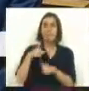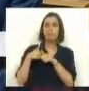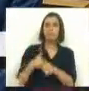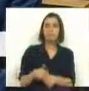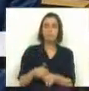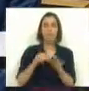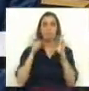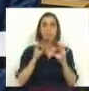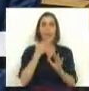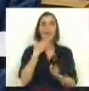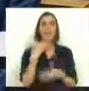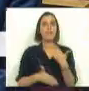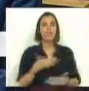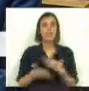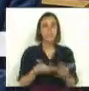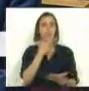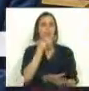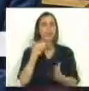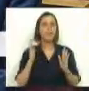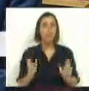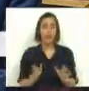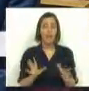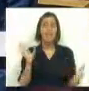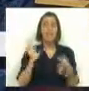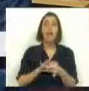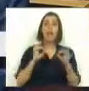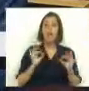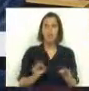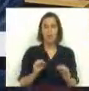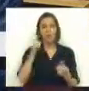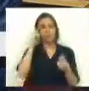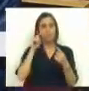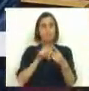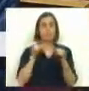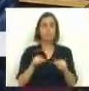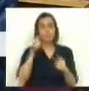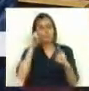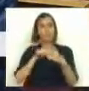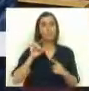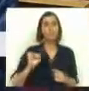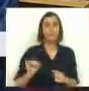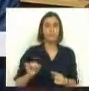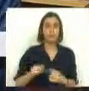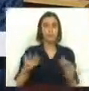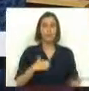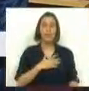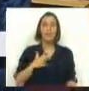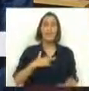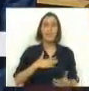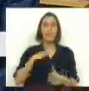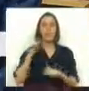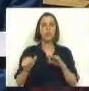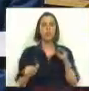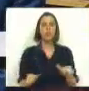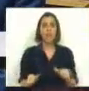de forma eficiente, eficaz e adequada os fins para que se destinam. As empresas